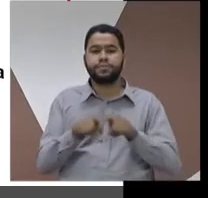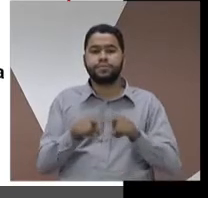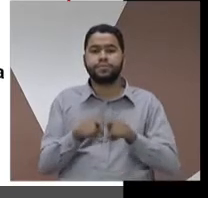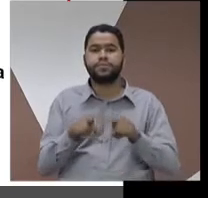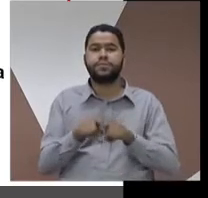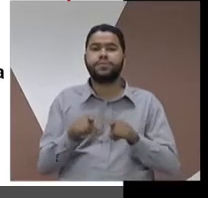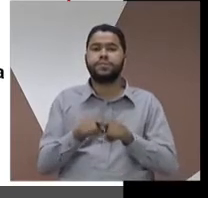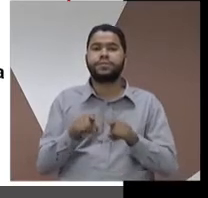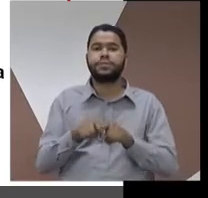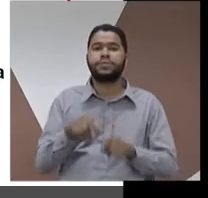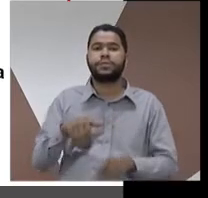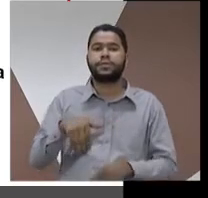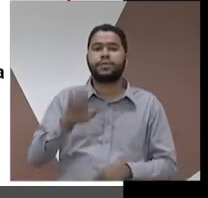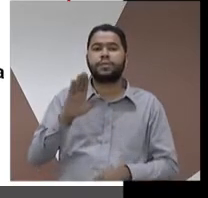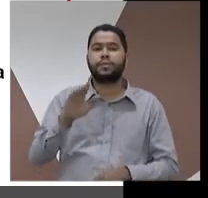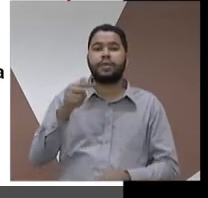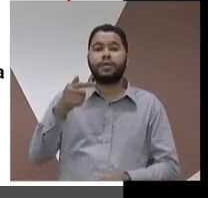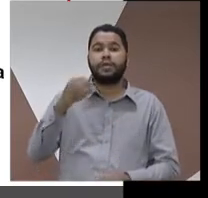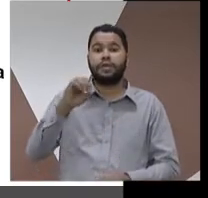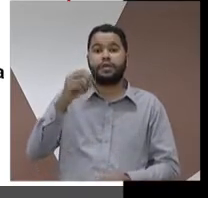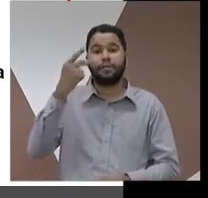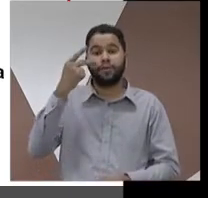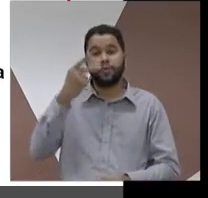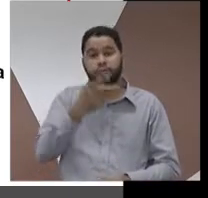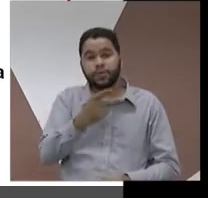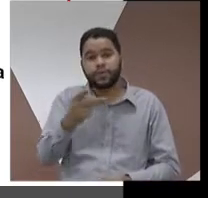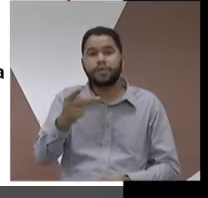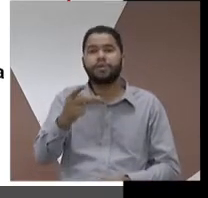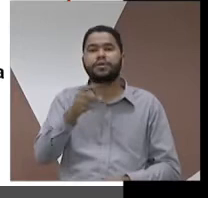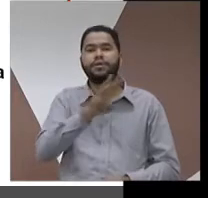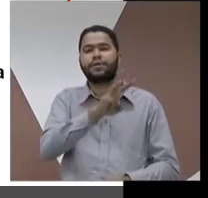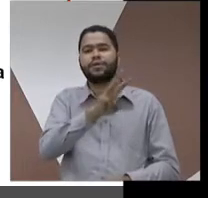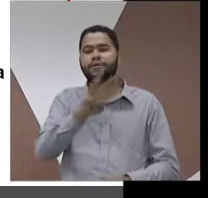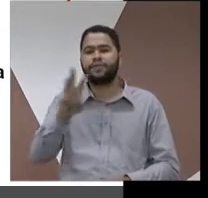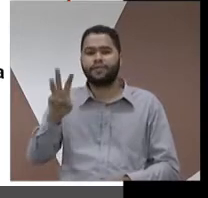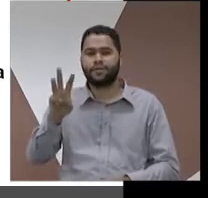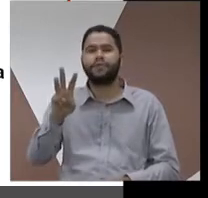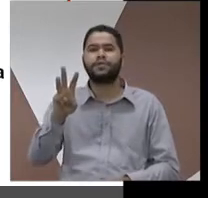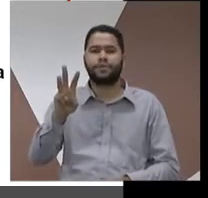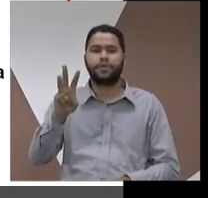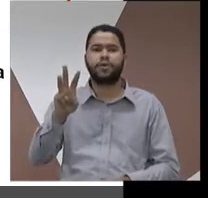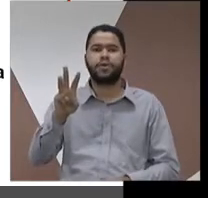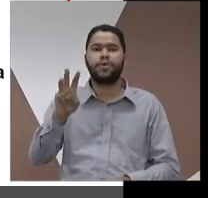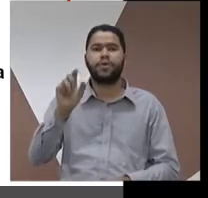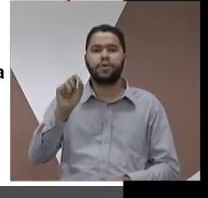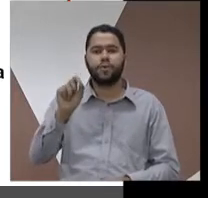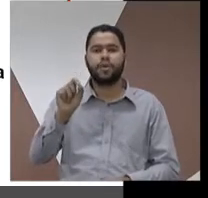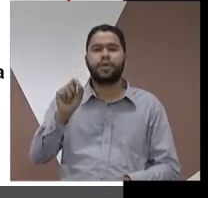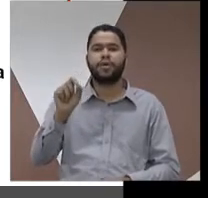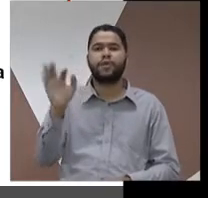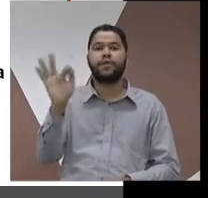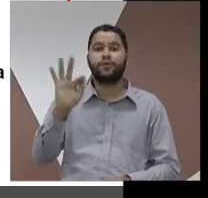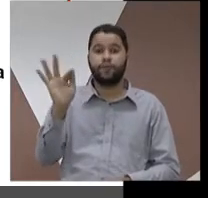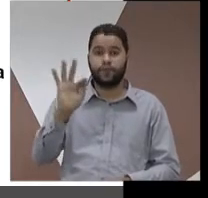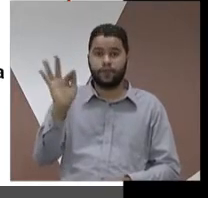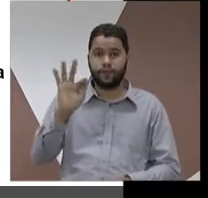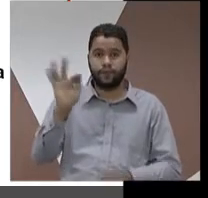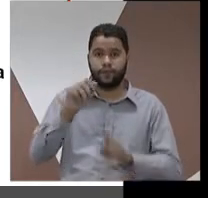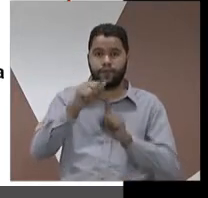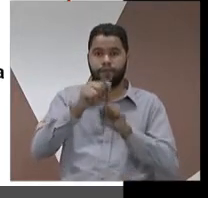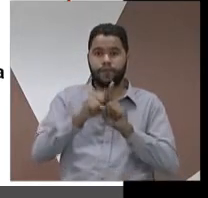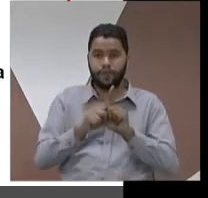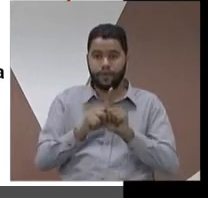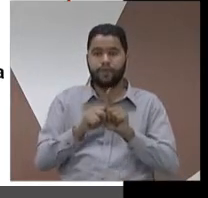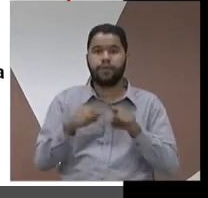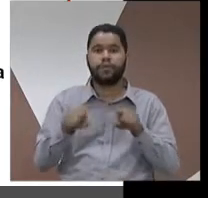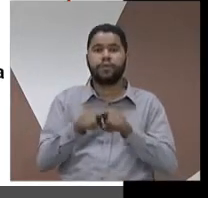Foram mais de 70 mil visitas ao nosso site, são desde fevereiro de 2021, isso